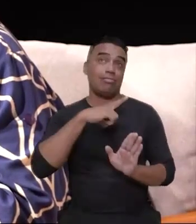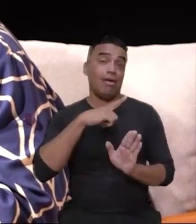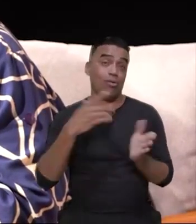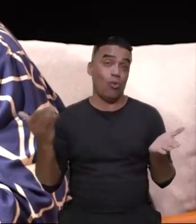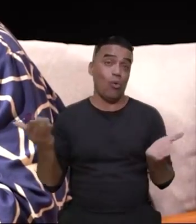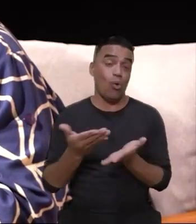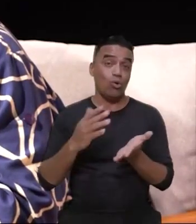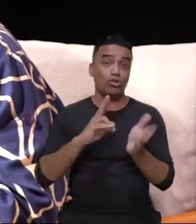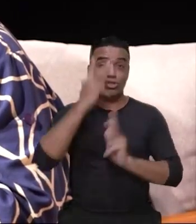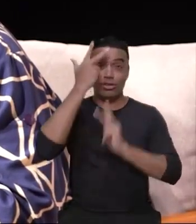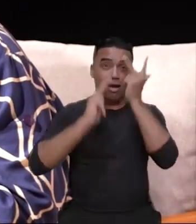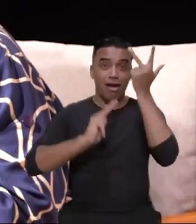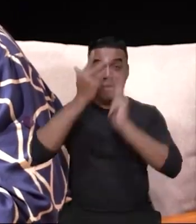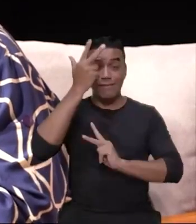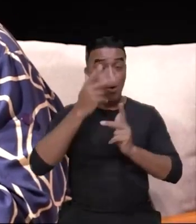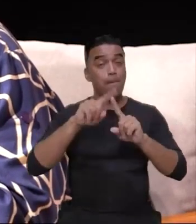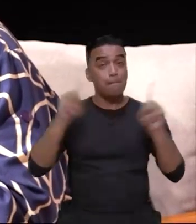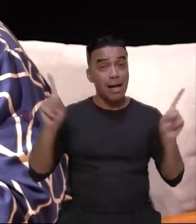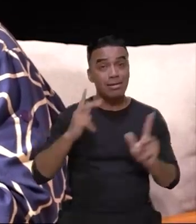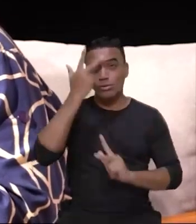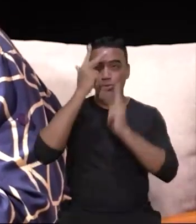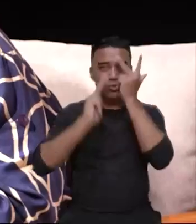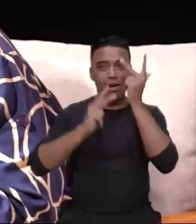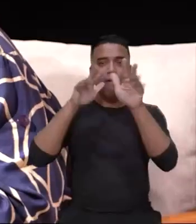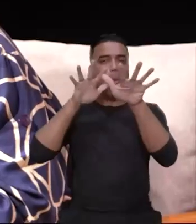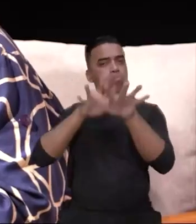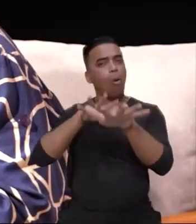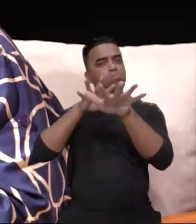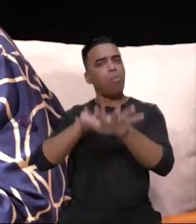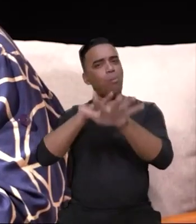ter hoje em dia do carnaval, mas o carnaval, o